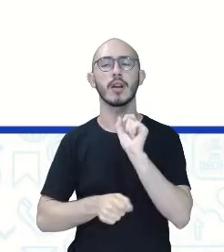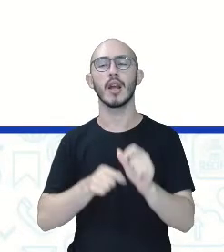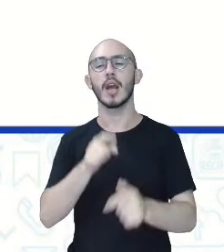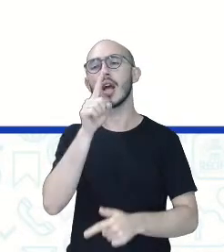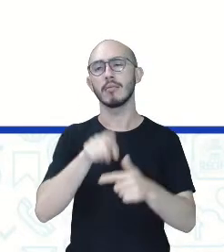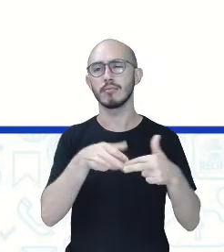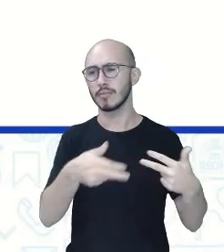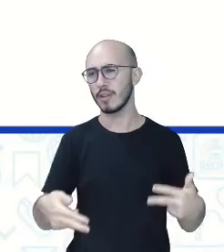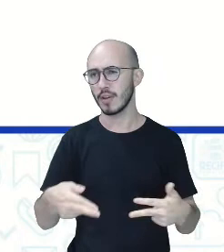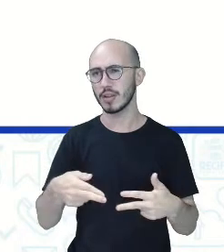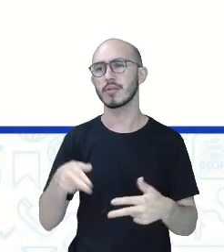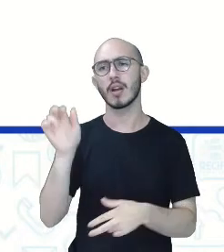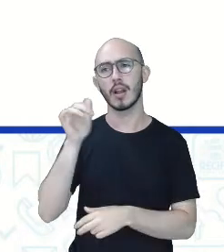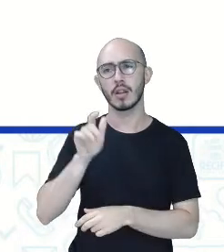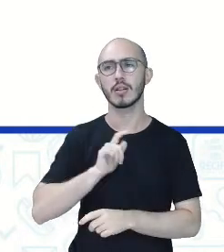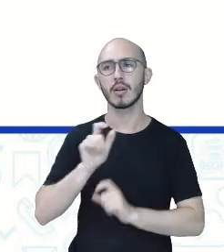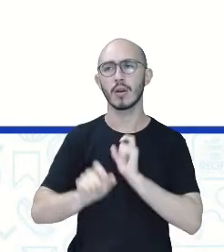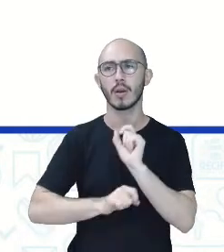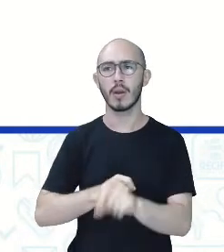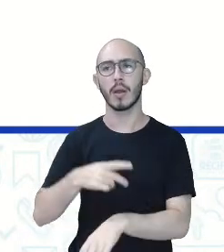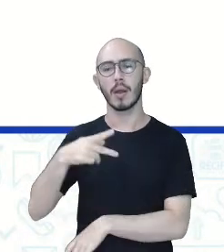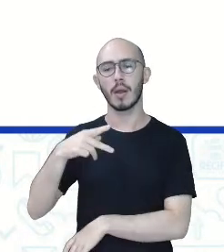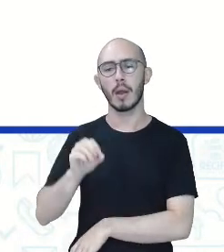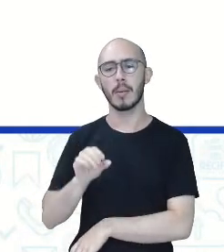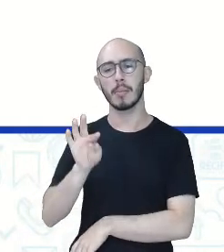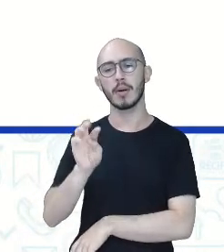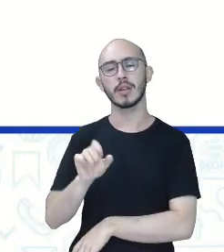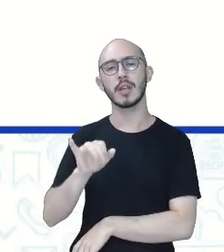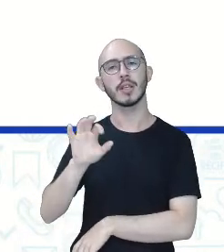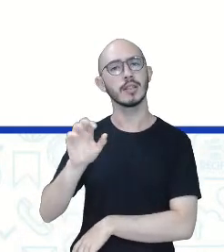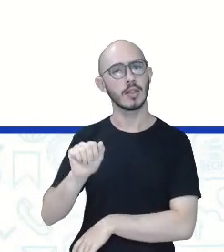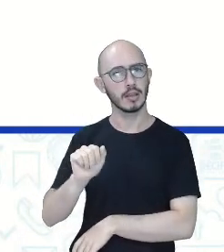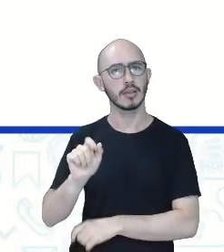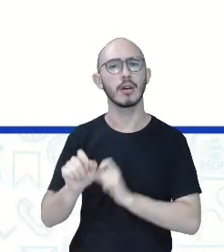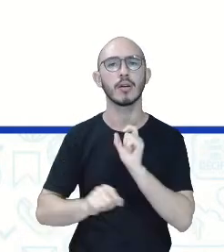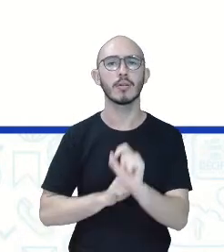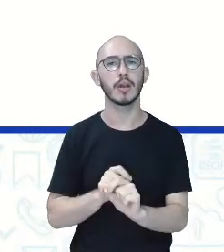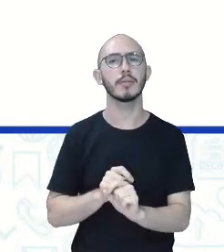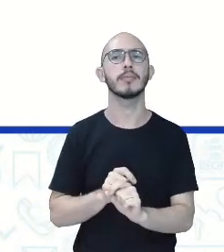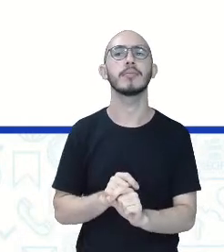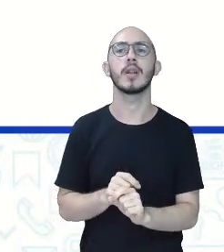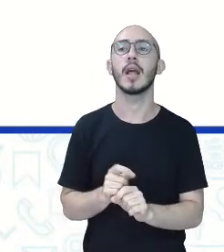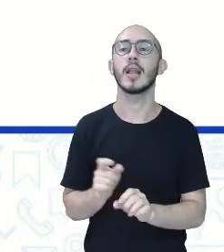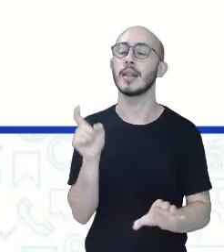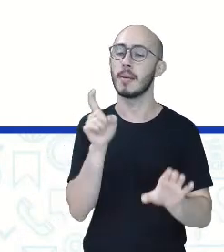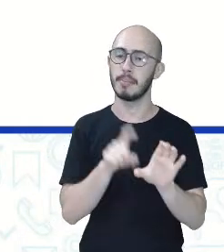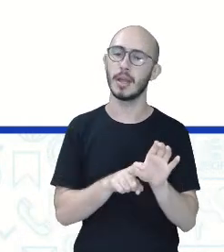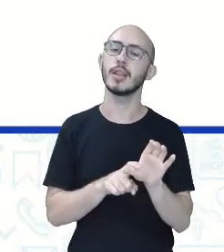diferentes aparelhos elétricos, chamado de potência. Então, essa potência vai depender